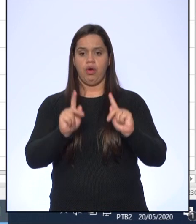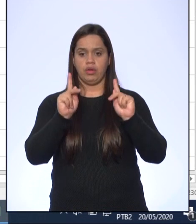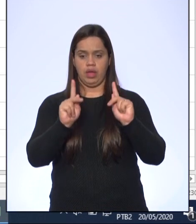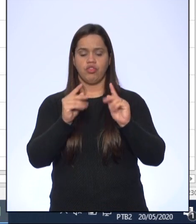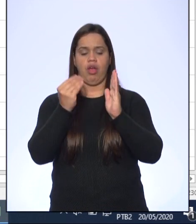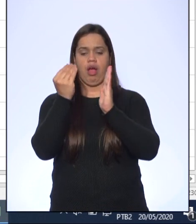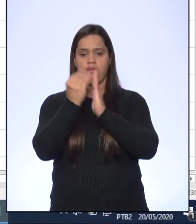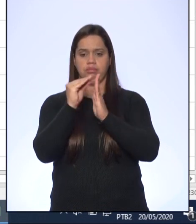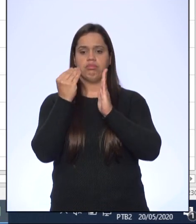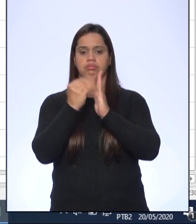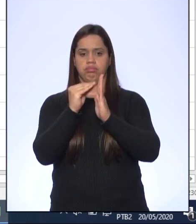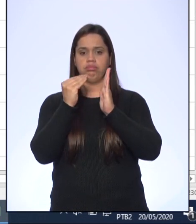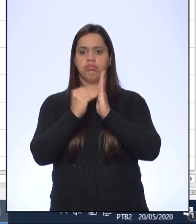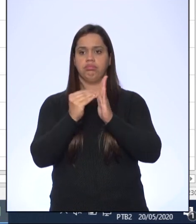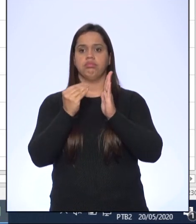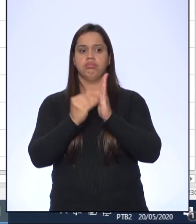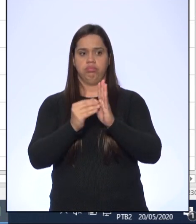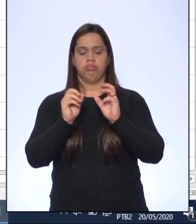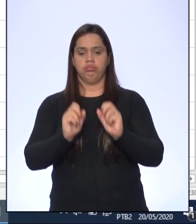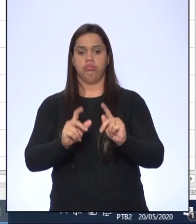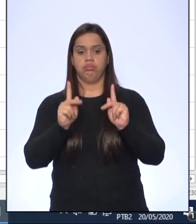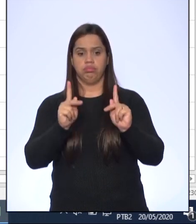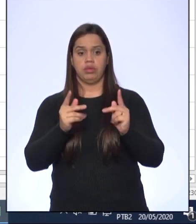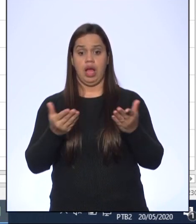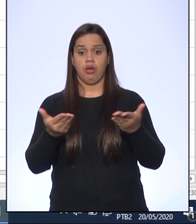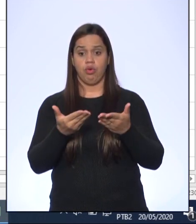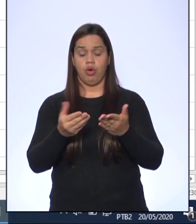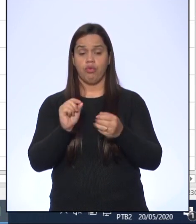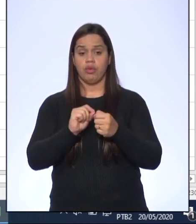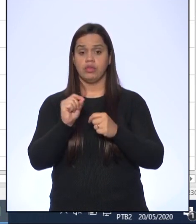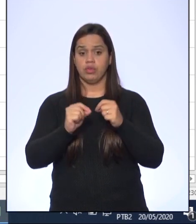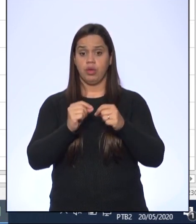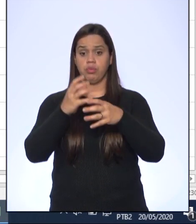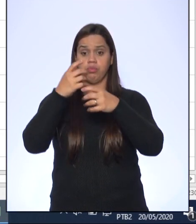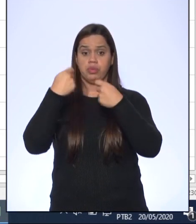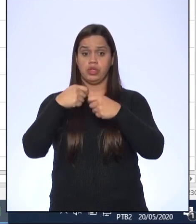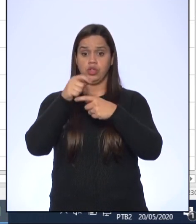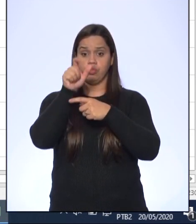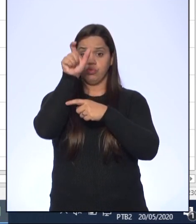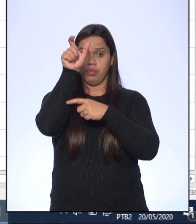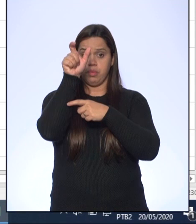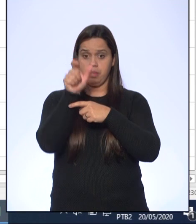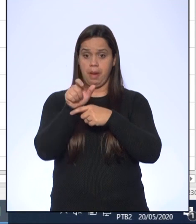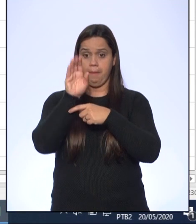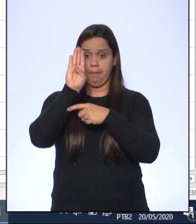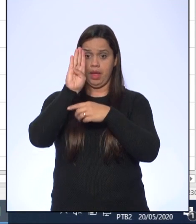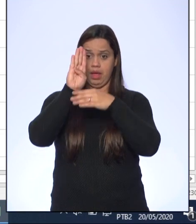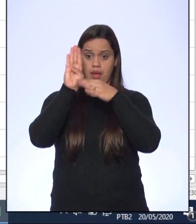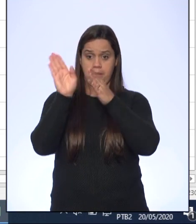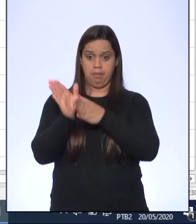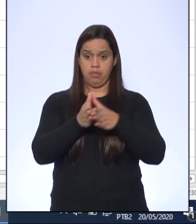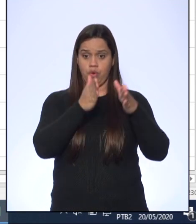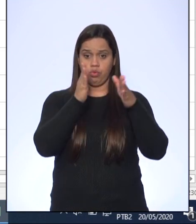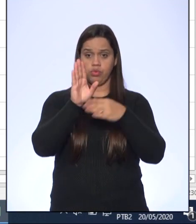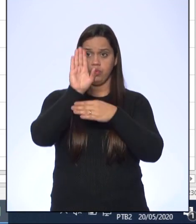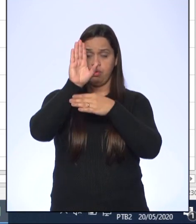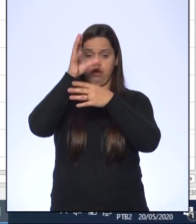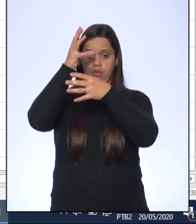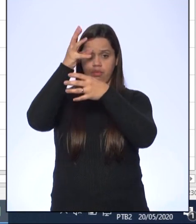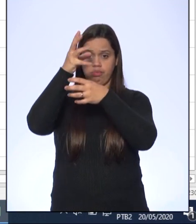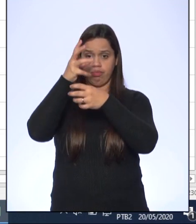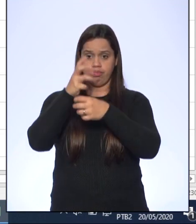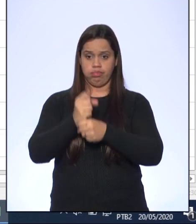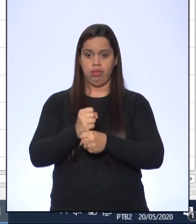todas na produção. O que eu vou fazer aqui de novo? Eu quero somar. Beleza. Como que eu vou somar? Eu vou lá